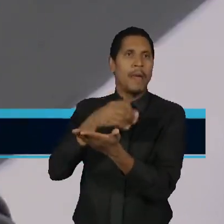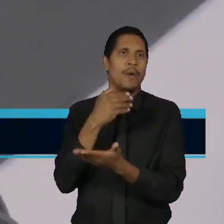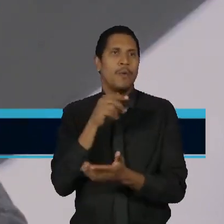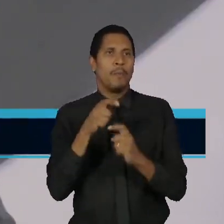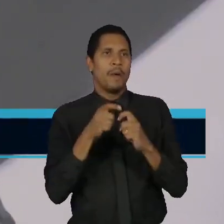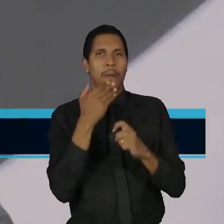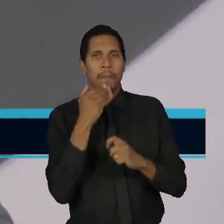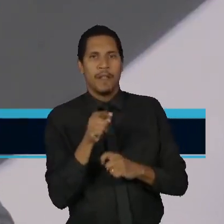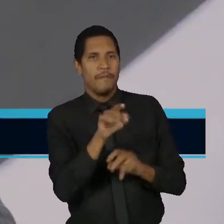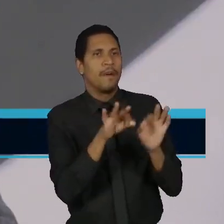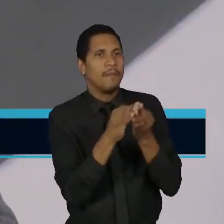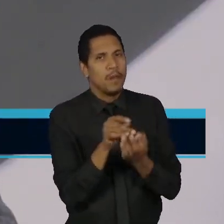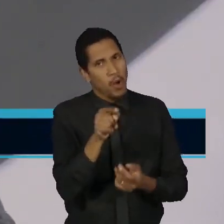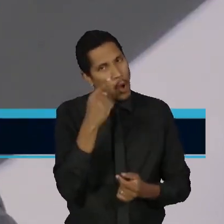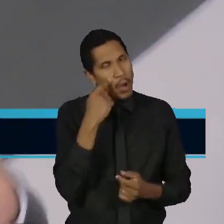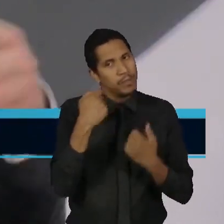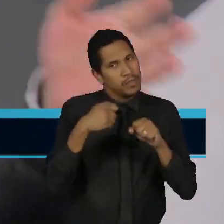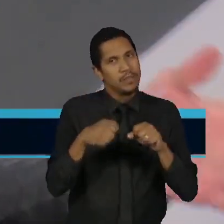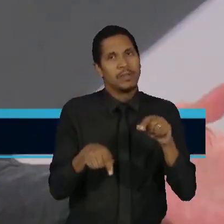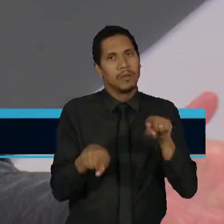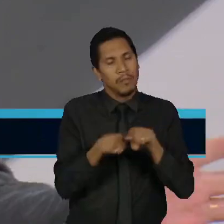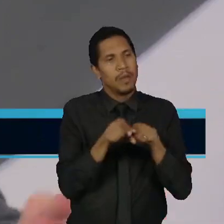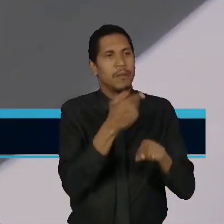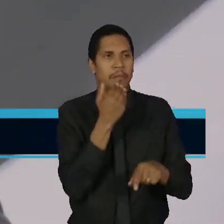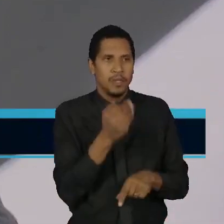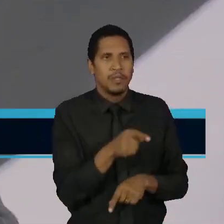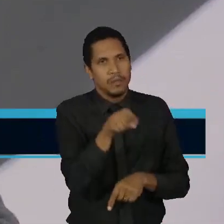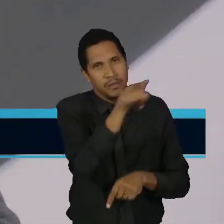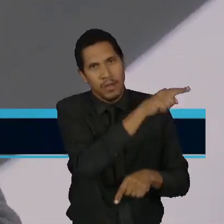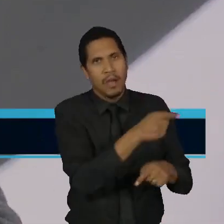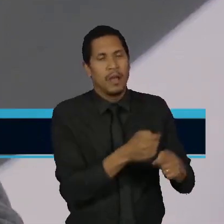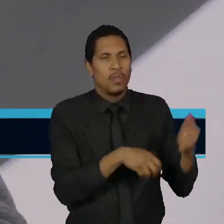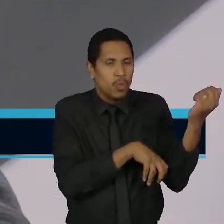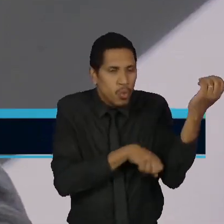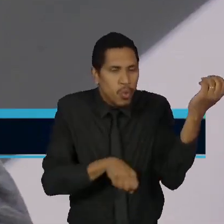sangue que eventualmente seja utilizado naquele paciente. Certo.